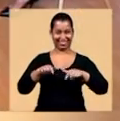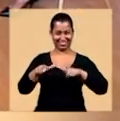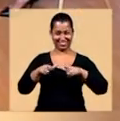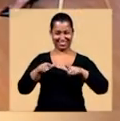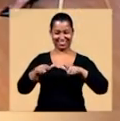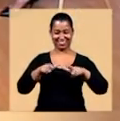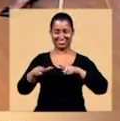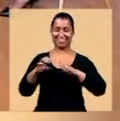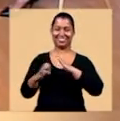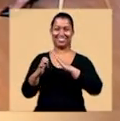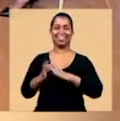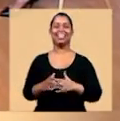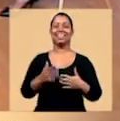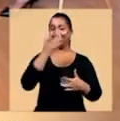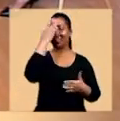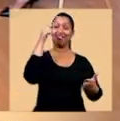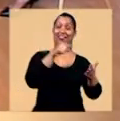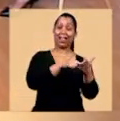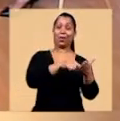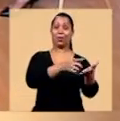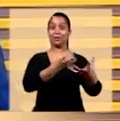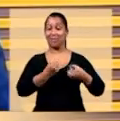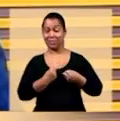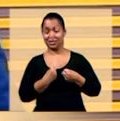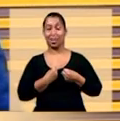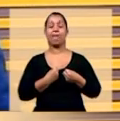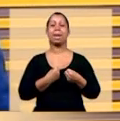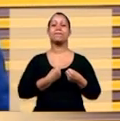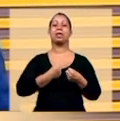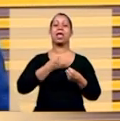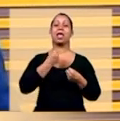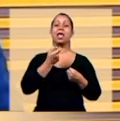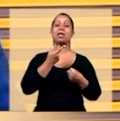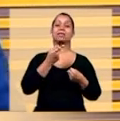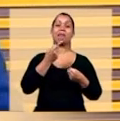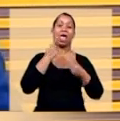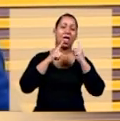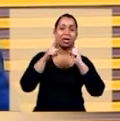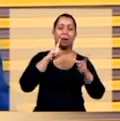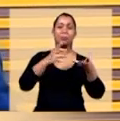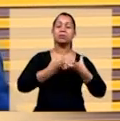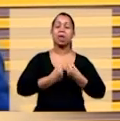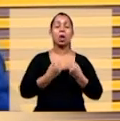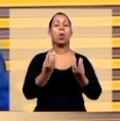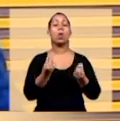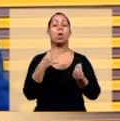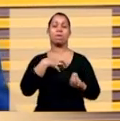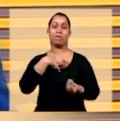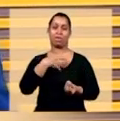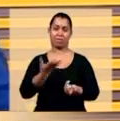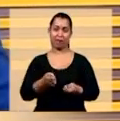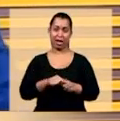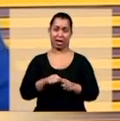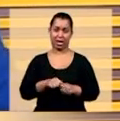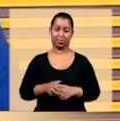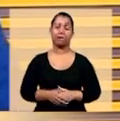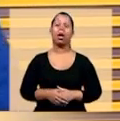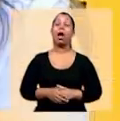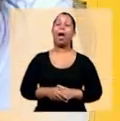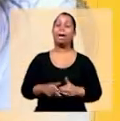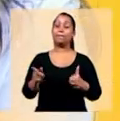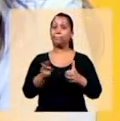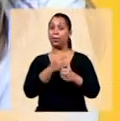lado, o RH, quando ele recebe essa denúncia, essa reclamação, como é que via de regra ele age, ele tem que